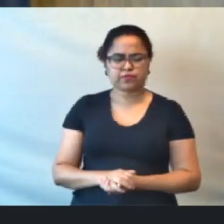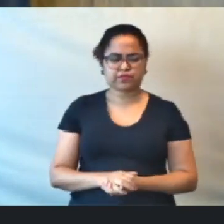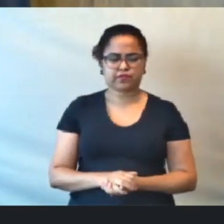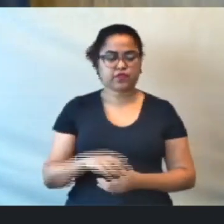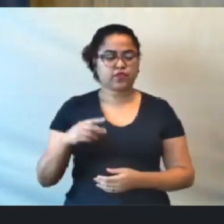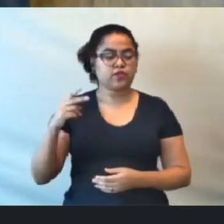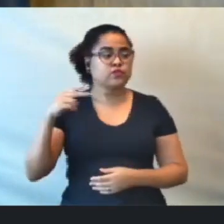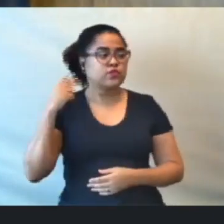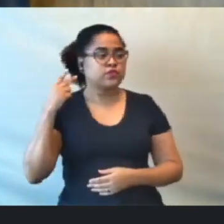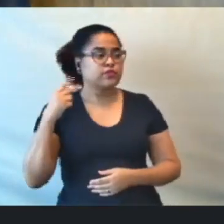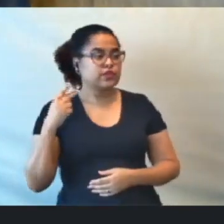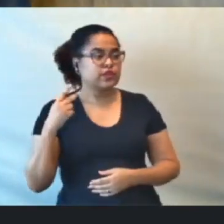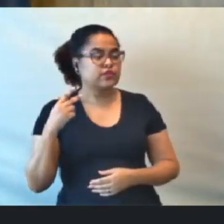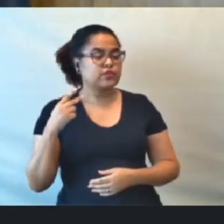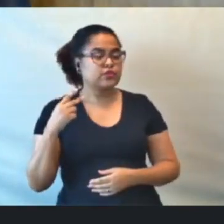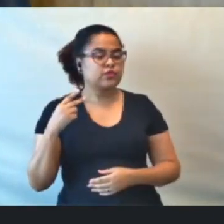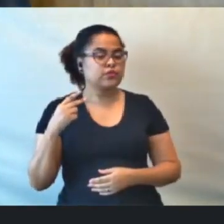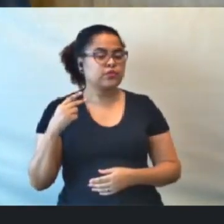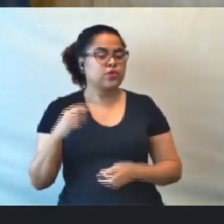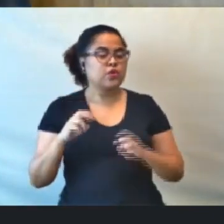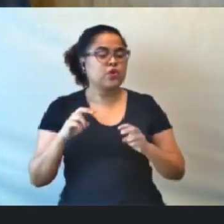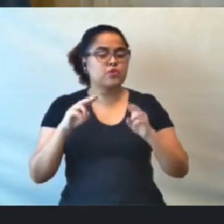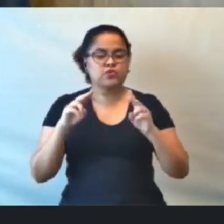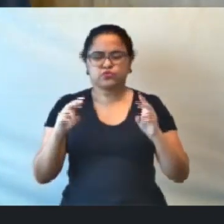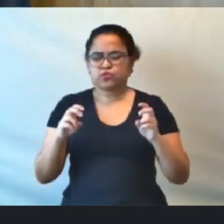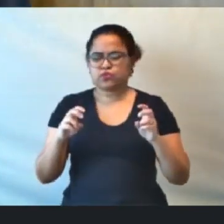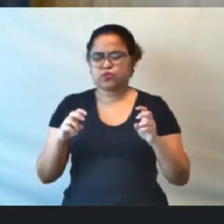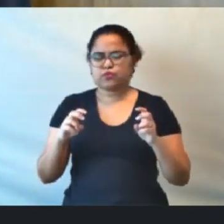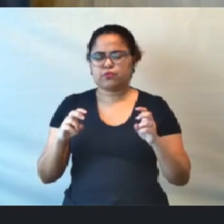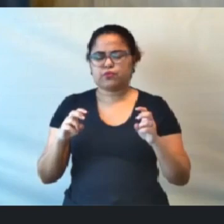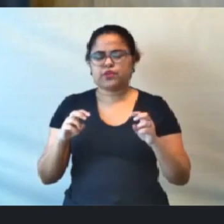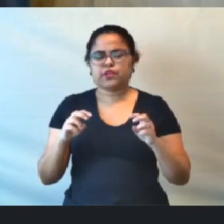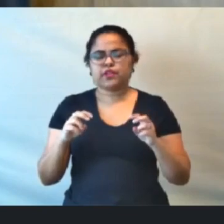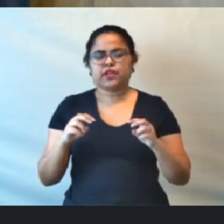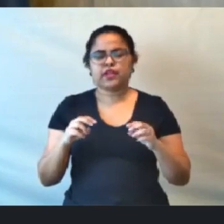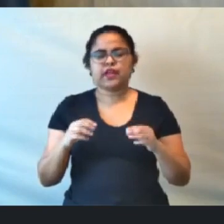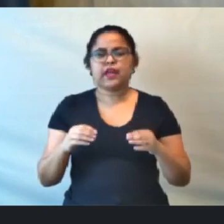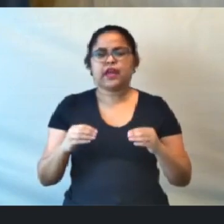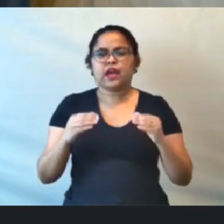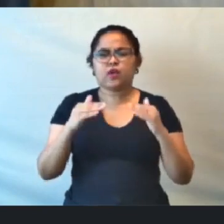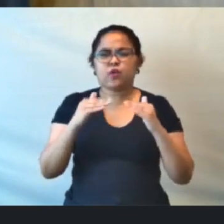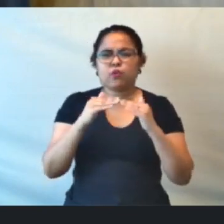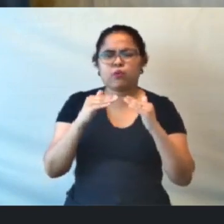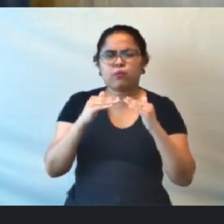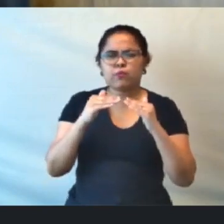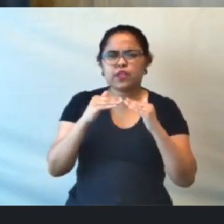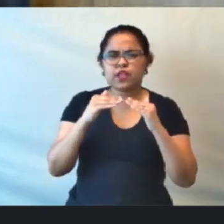Sobre a combinação do Enzilimp com o Foslock,